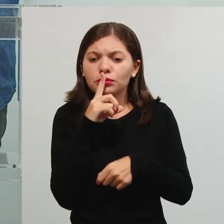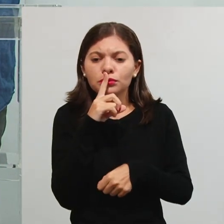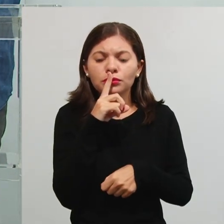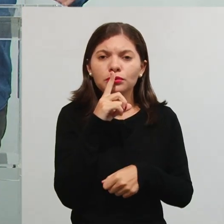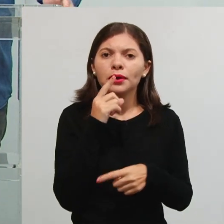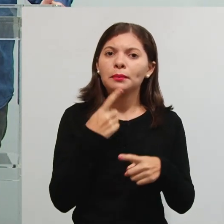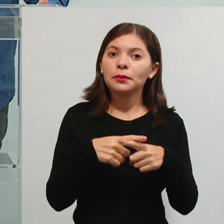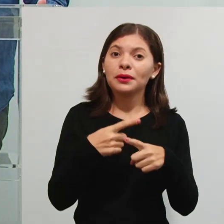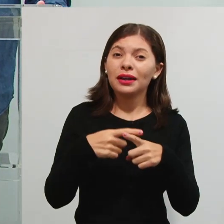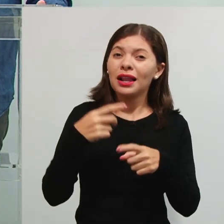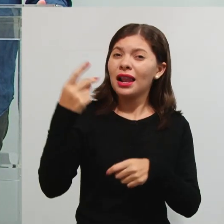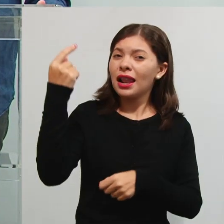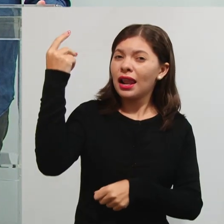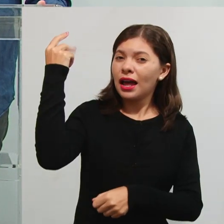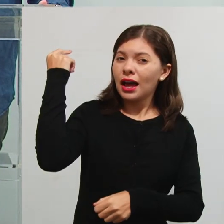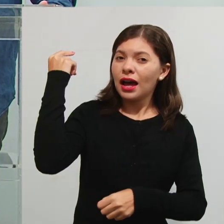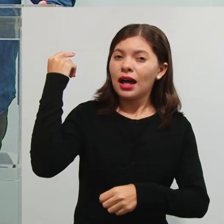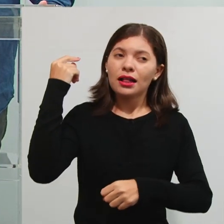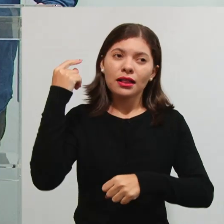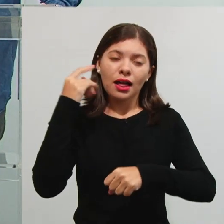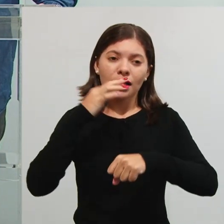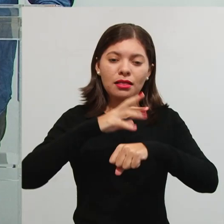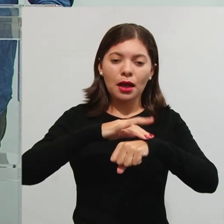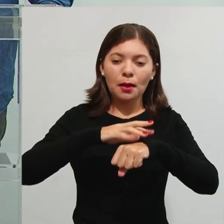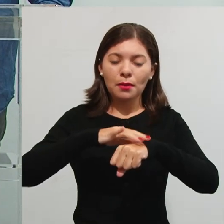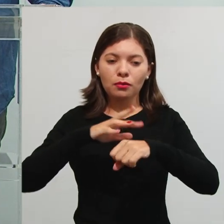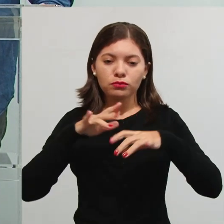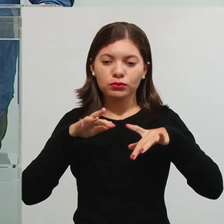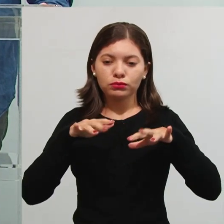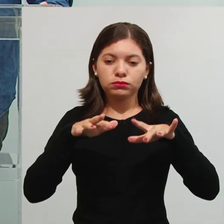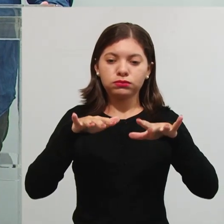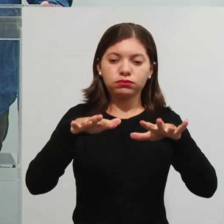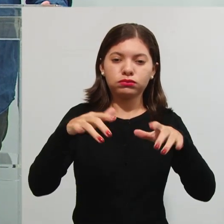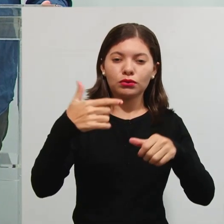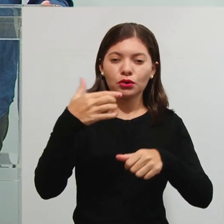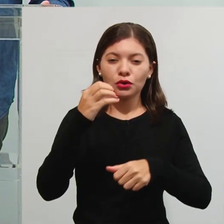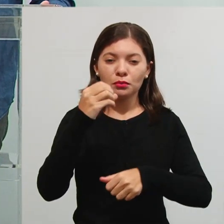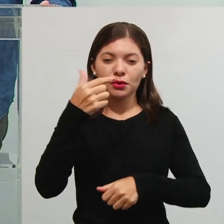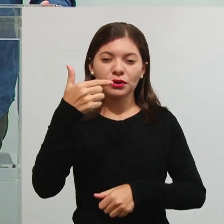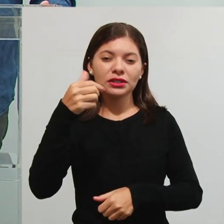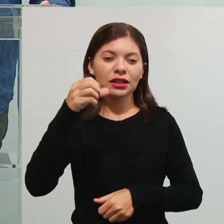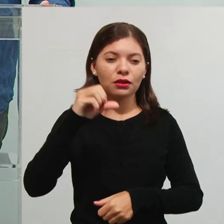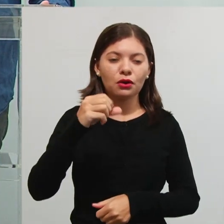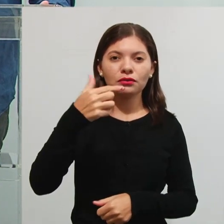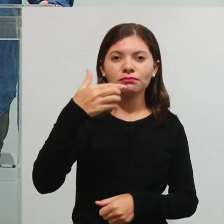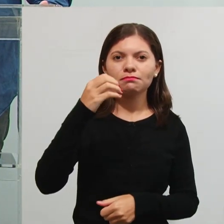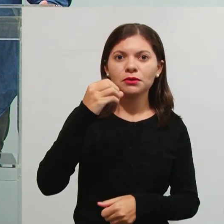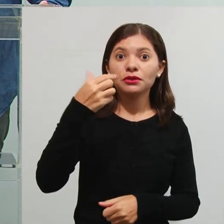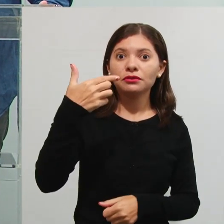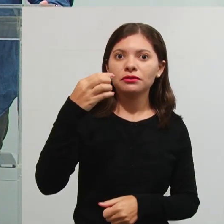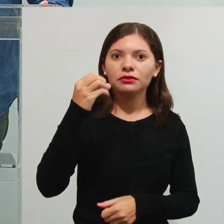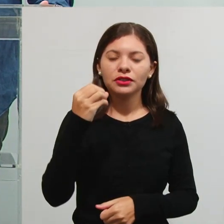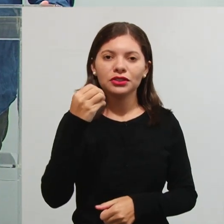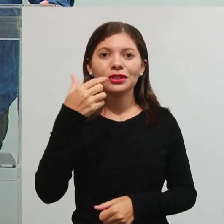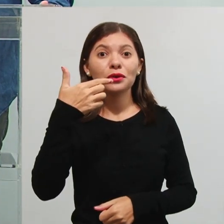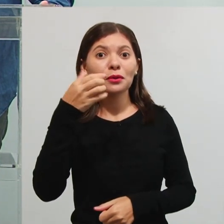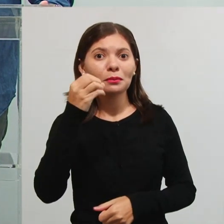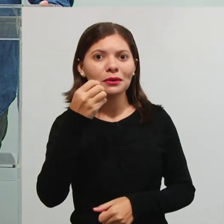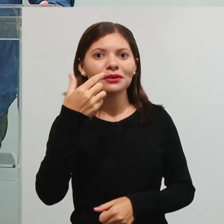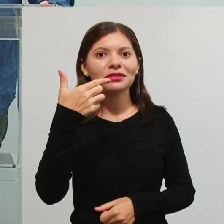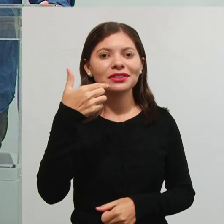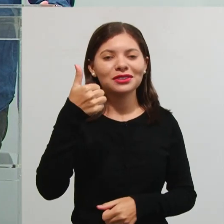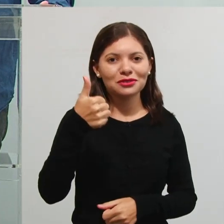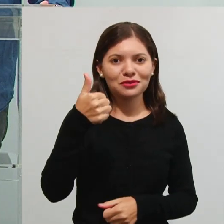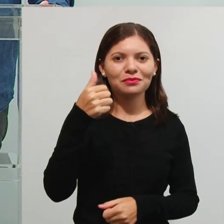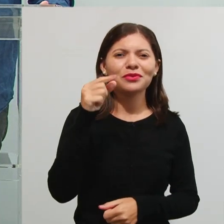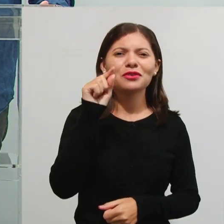Da época da pandemia para cá, vamos pegar aí 2019, 2020, 2021, você parou para perceber ou para